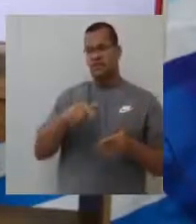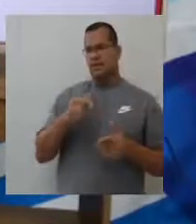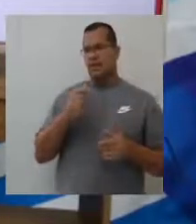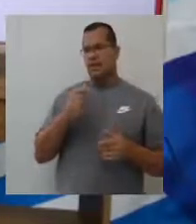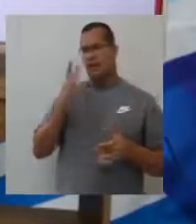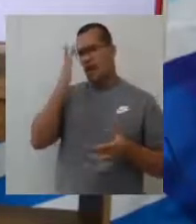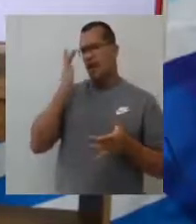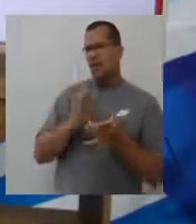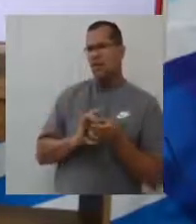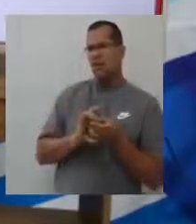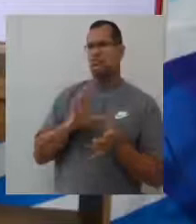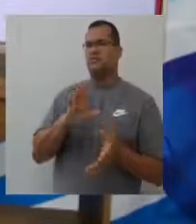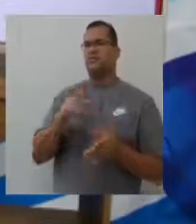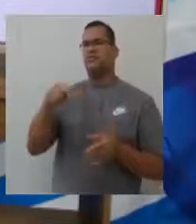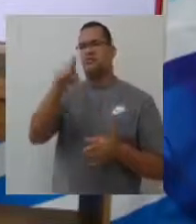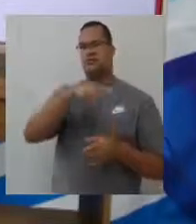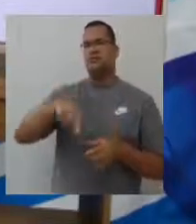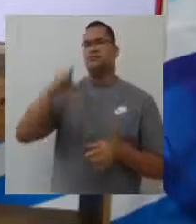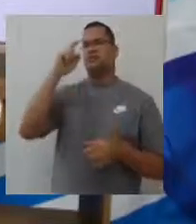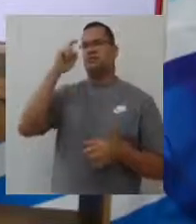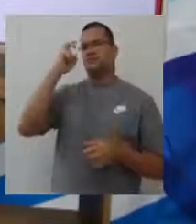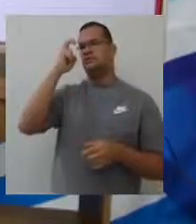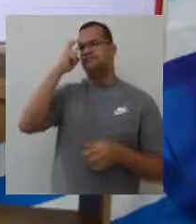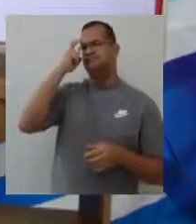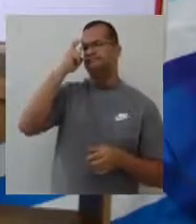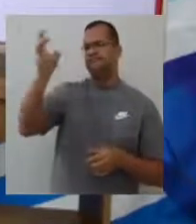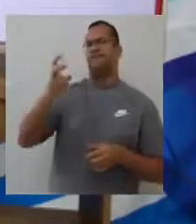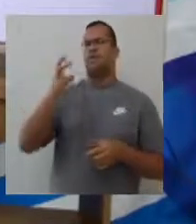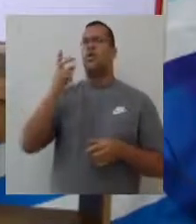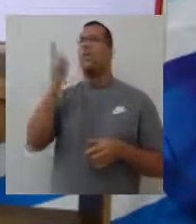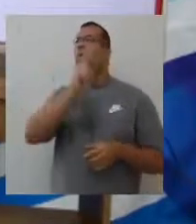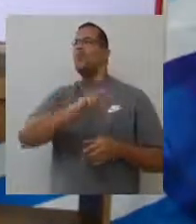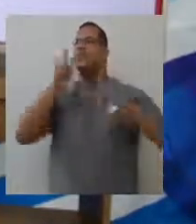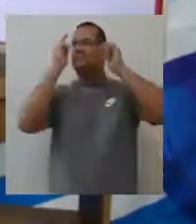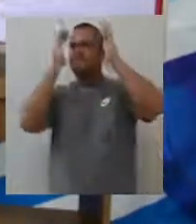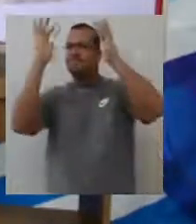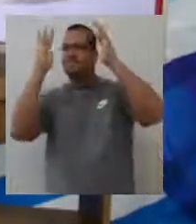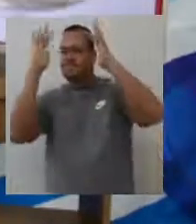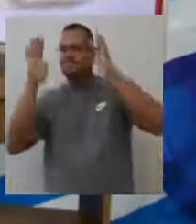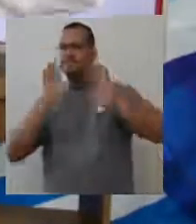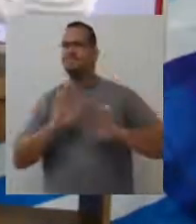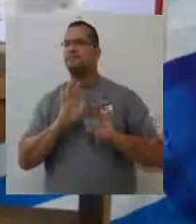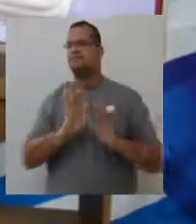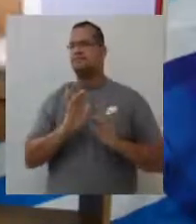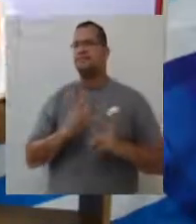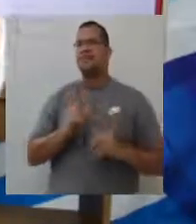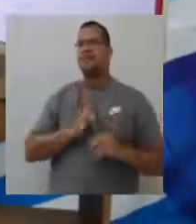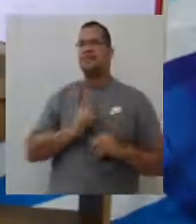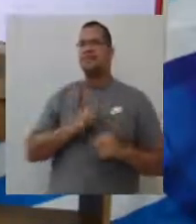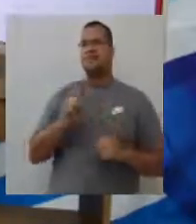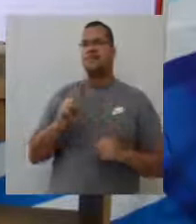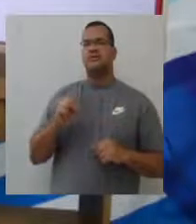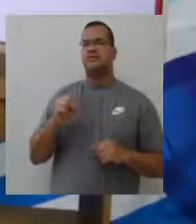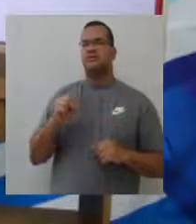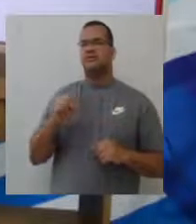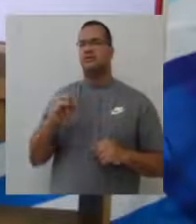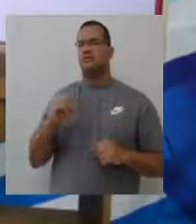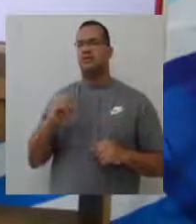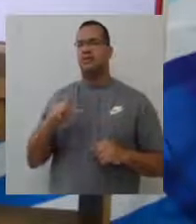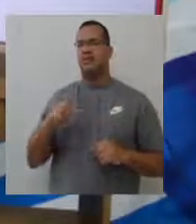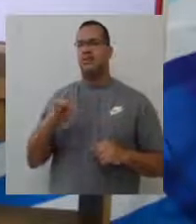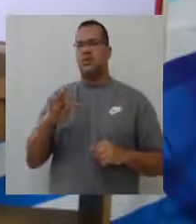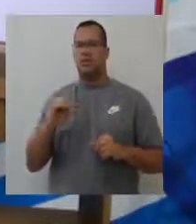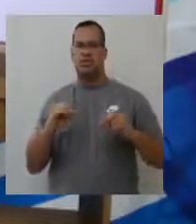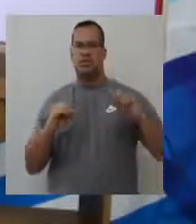lógico, tá? Vocês são inteligentes, vocês conseguem imaginar. Então imagina lá. Soluto é o que está em menor